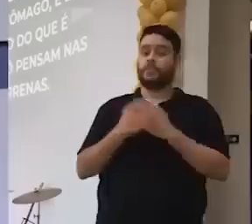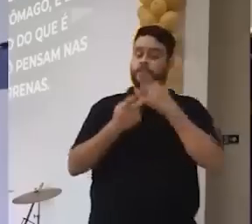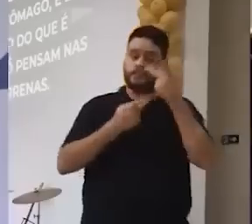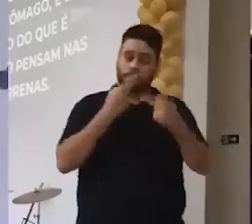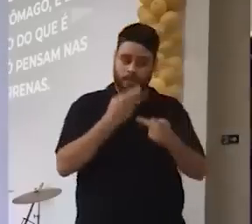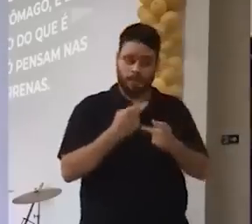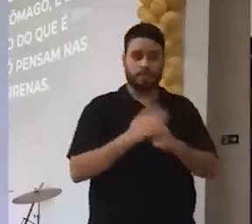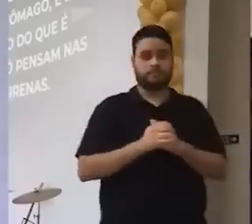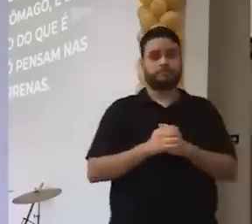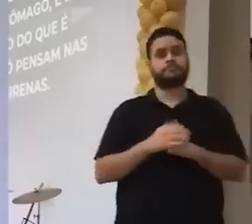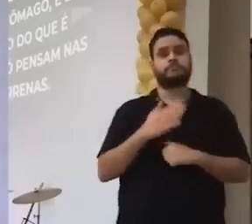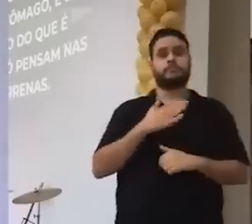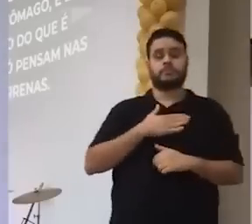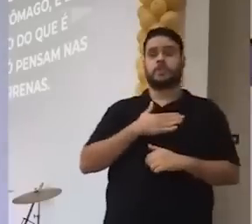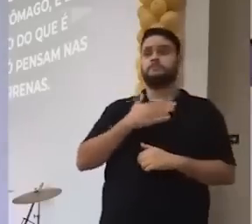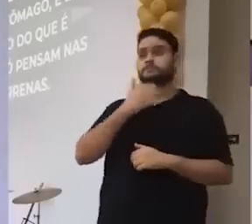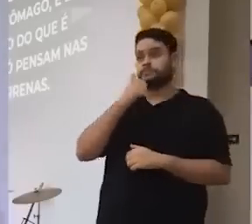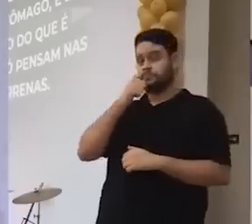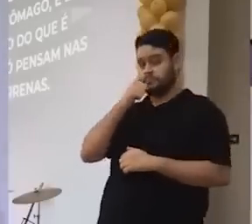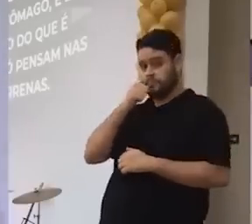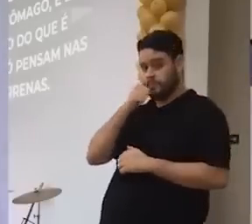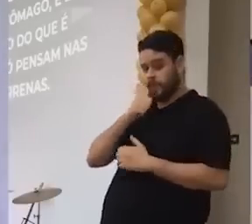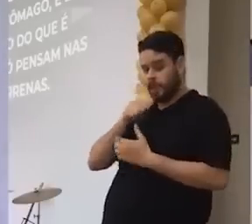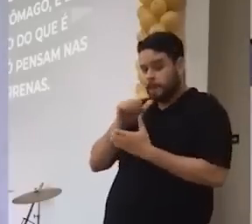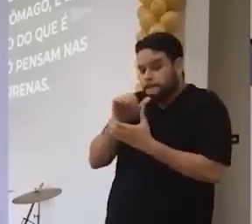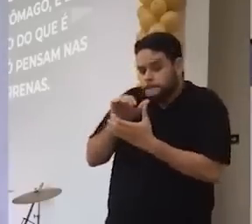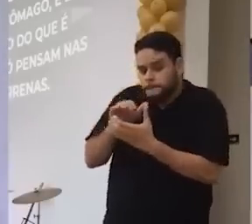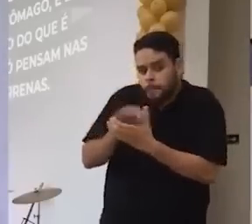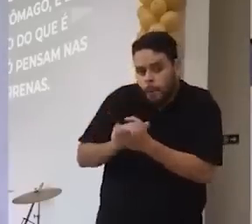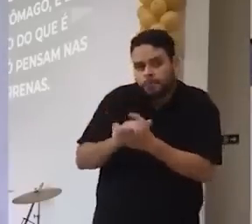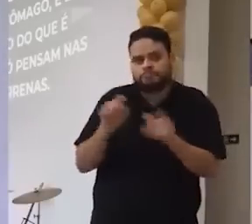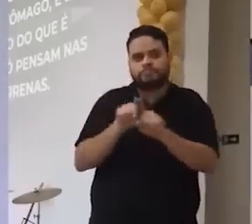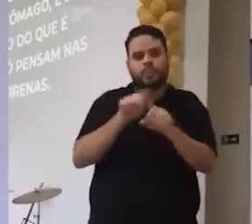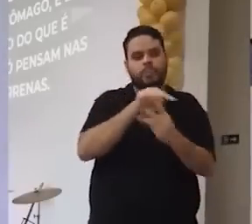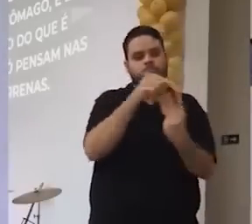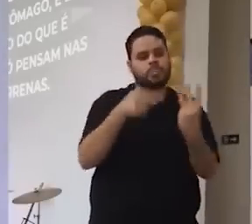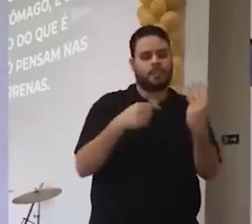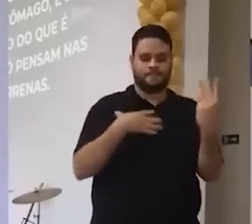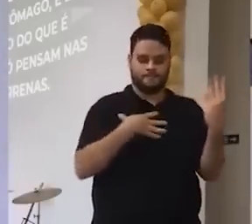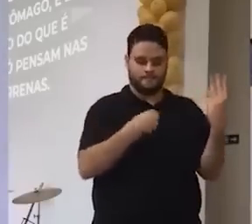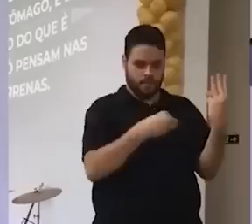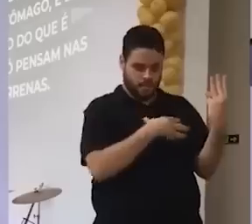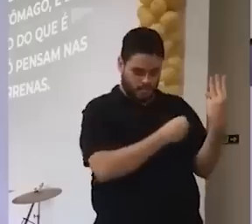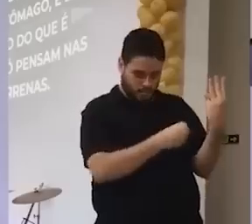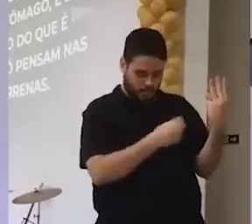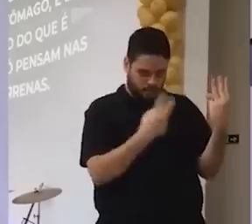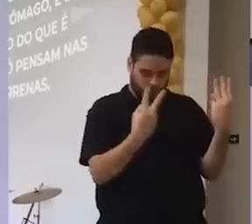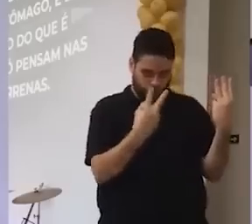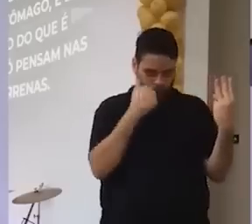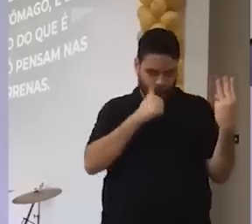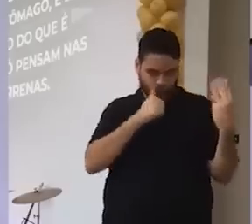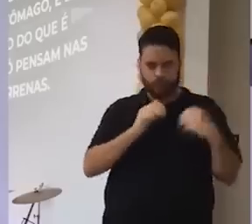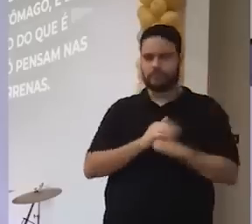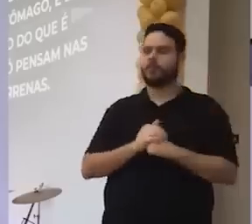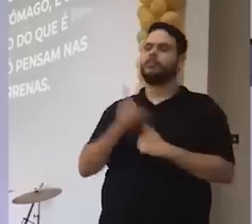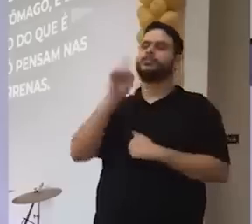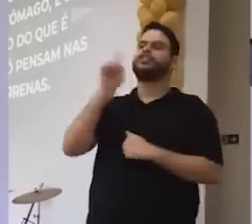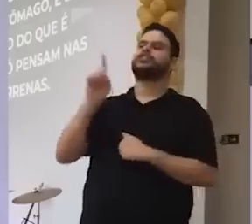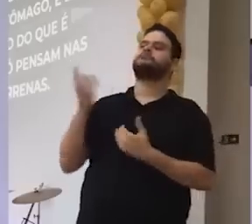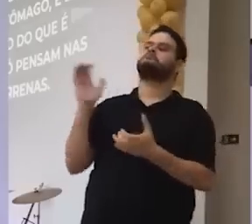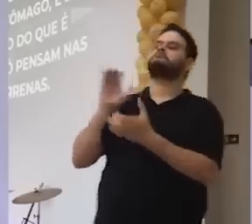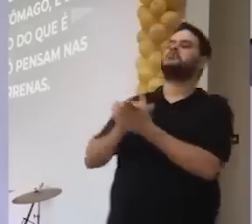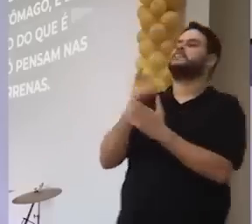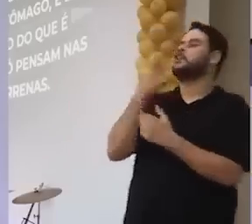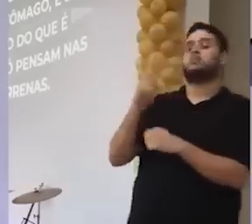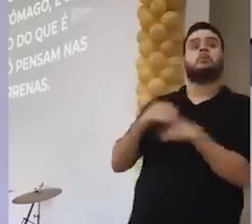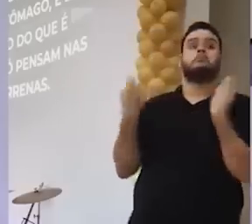do meu amigo, por favor. Num dia de casamento, elas disseram assim para ele: temos que comprar